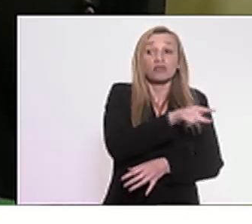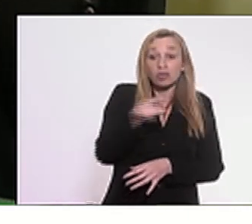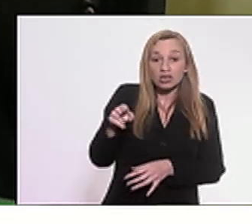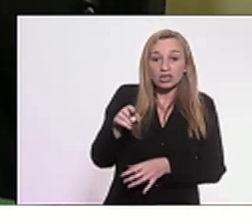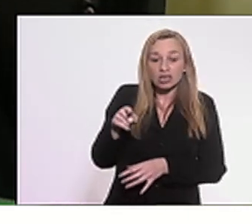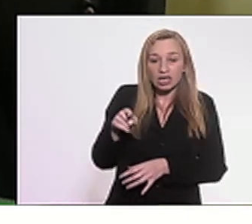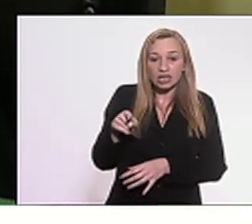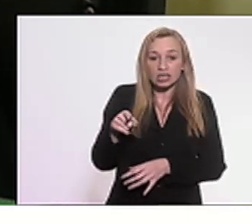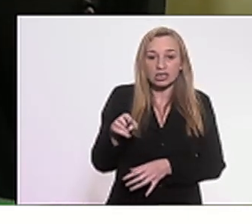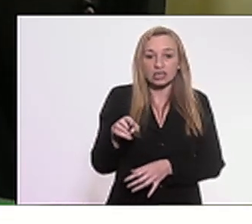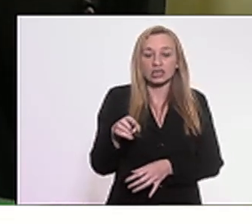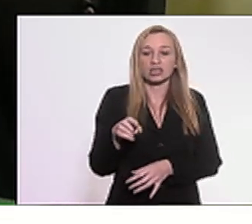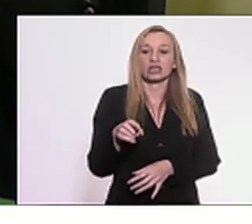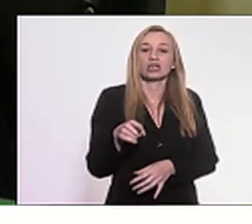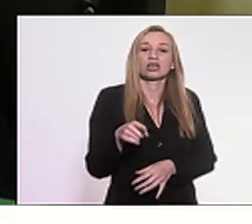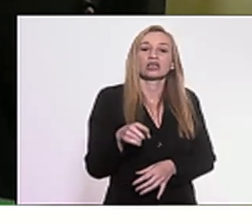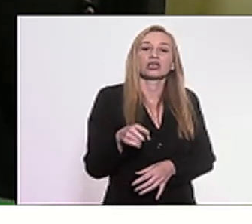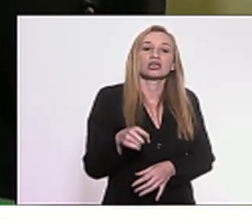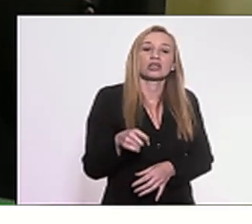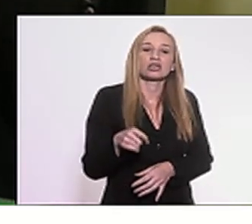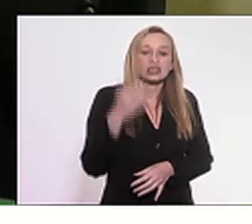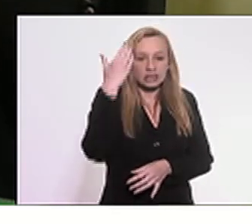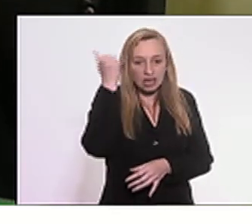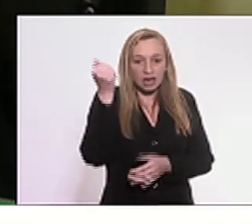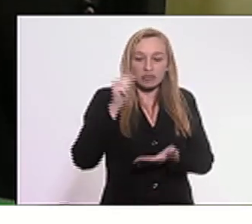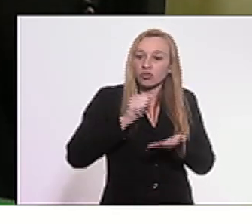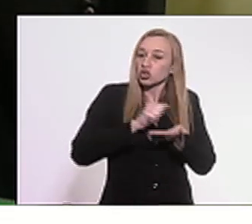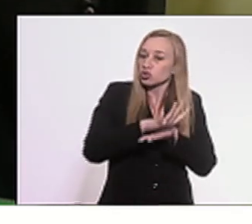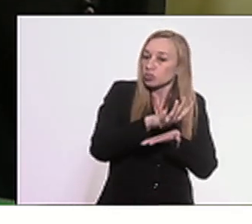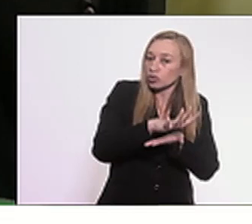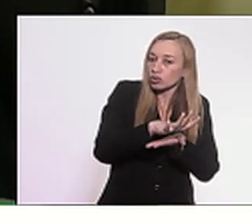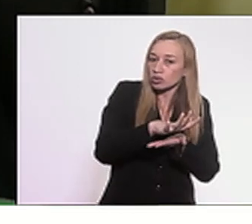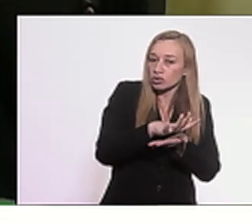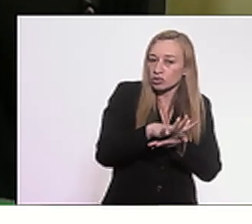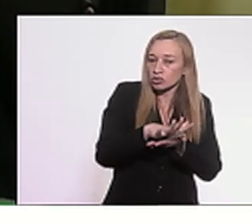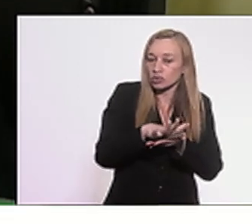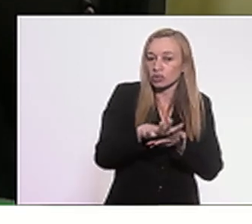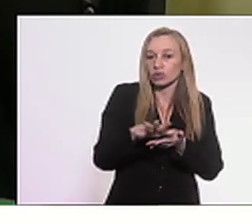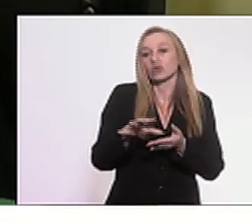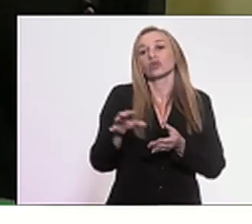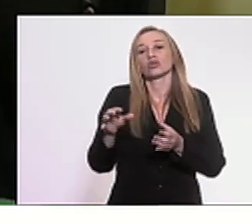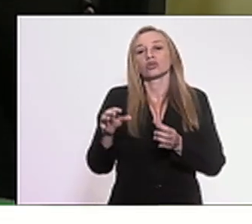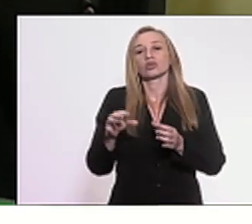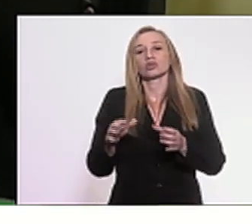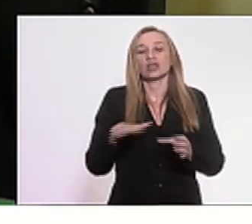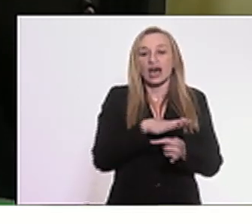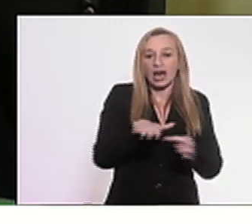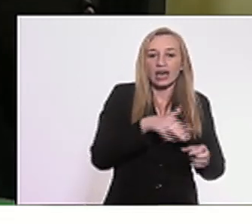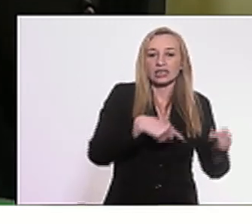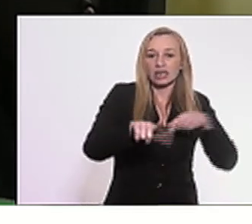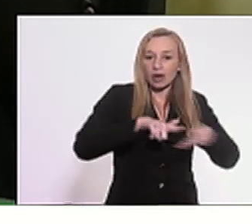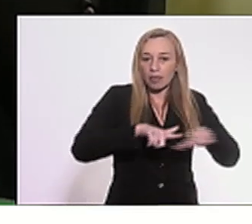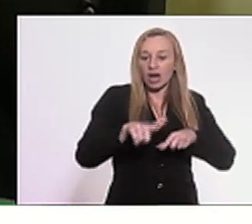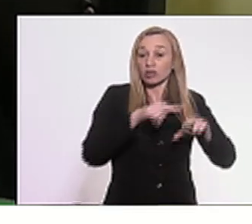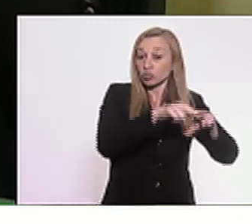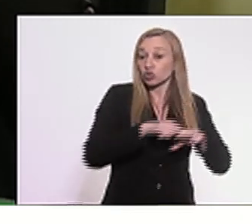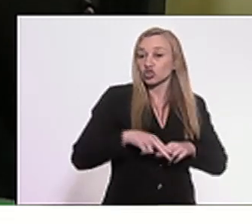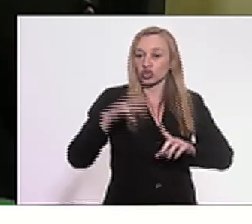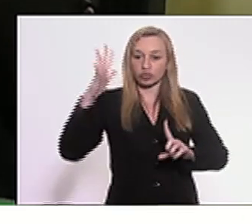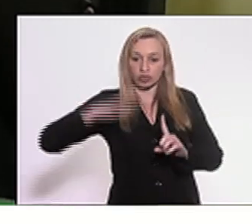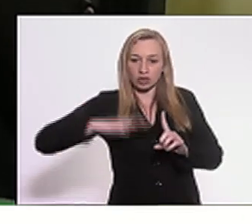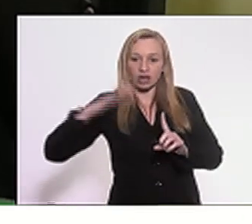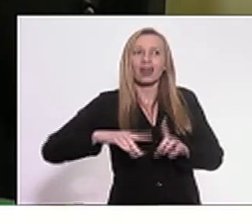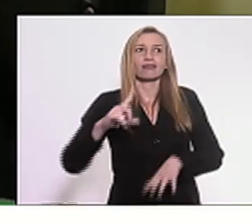que tenham sido expulsos da corporação por algum tipo de assédio moral, tá? Temos Por algum vários casos, tipo de em torno de perseguição. 170